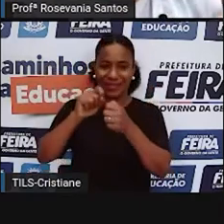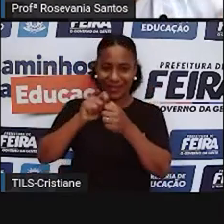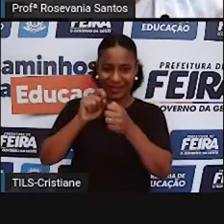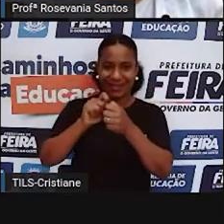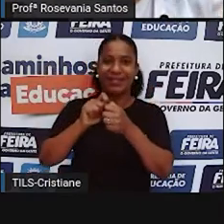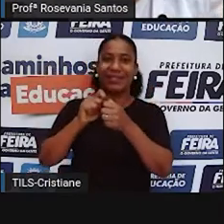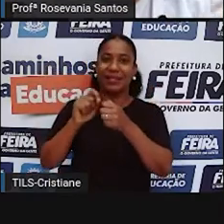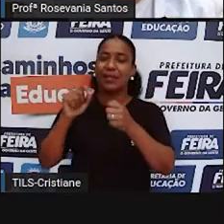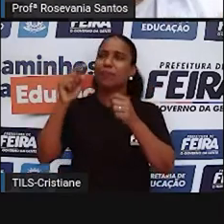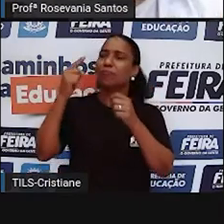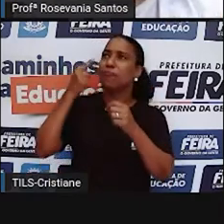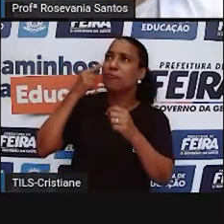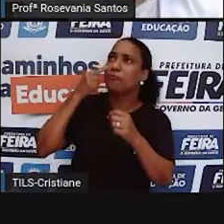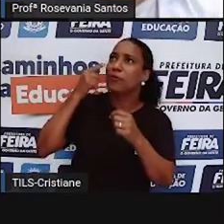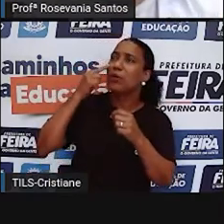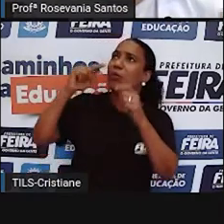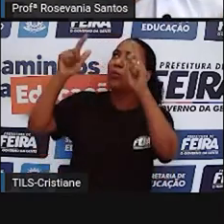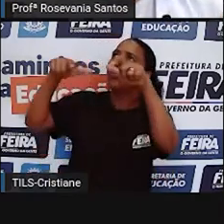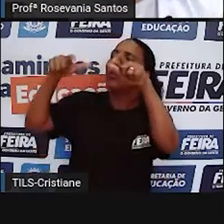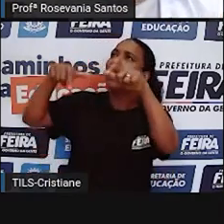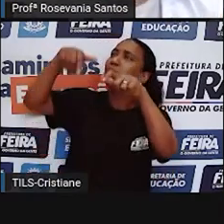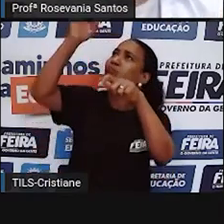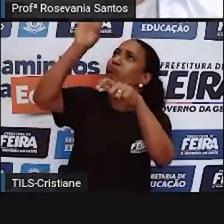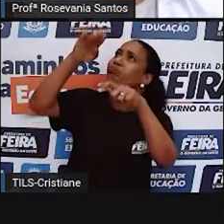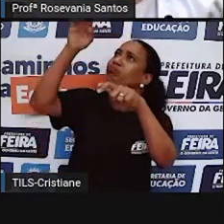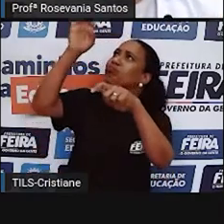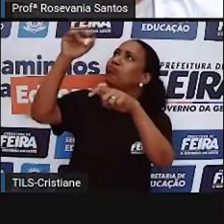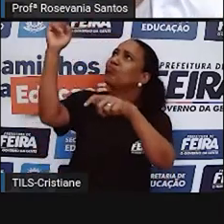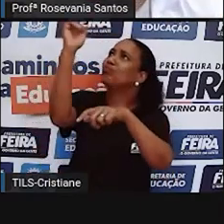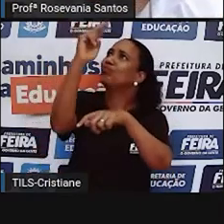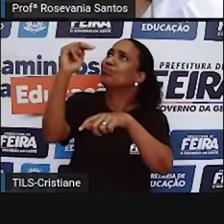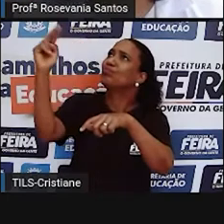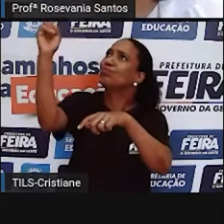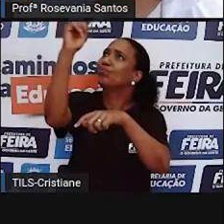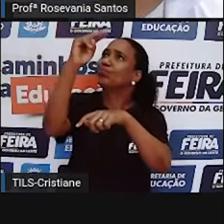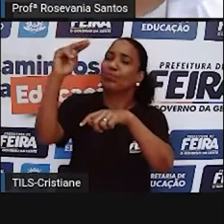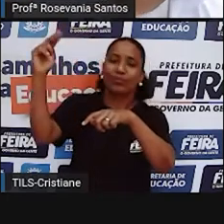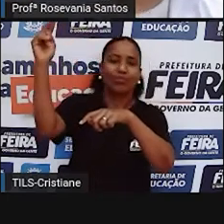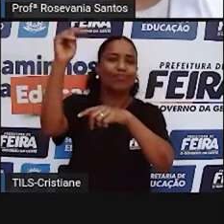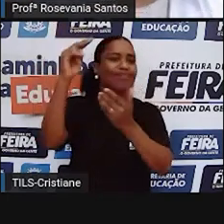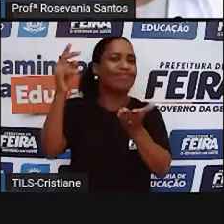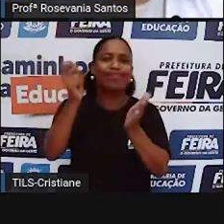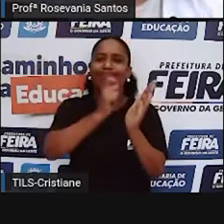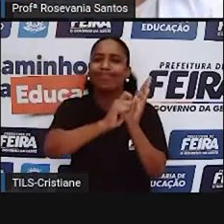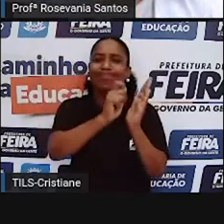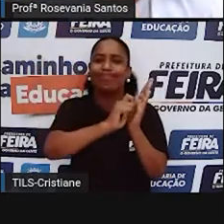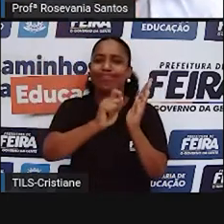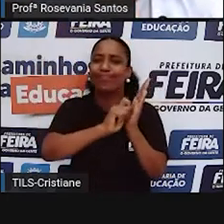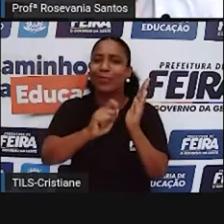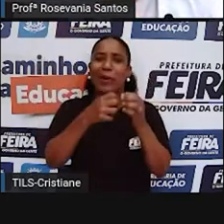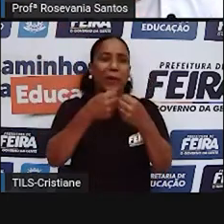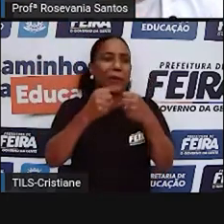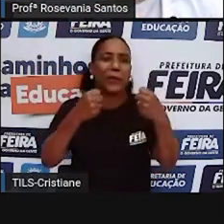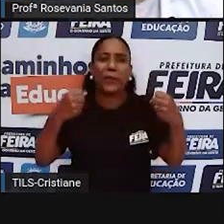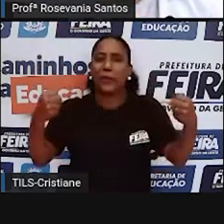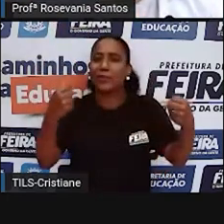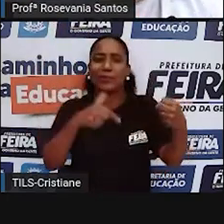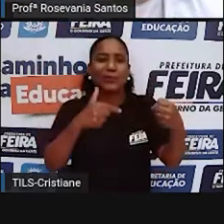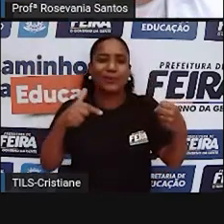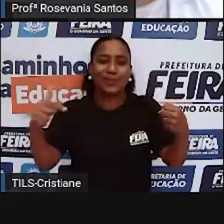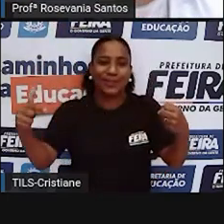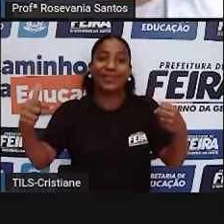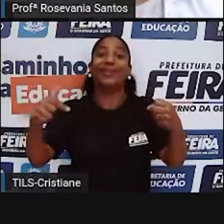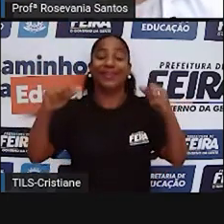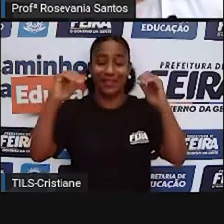os elementos que eu tinha naquele lugar lá e desenhava. Onde é que eu desenhava se não tinha escrito, se não tinha papel? Eu desenhava